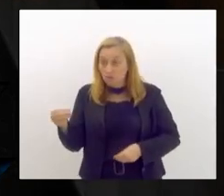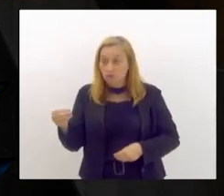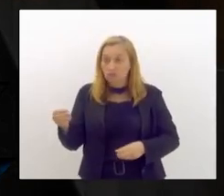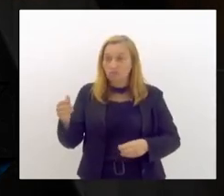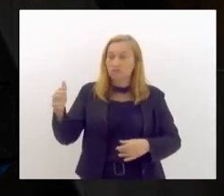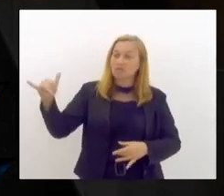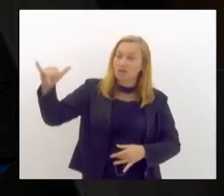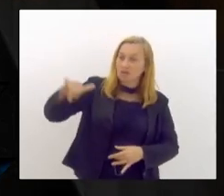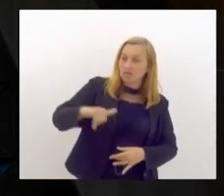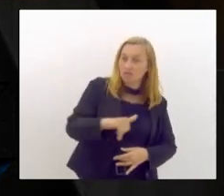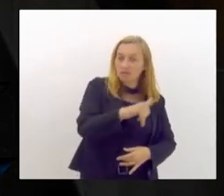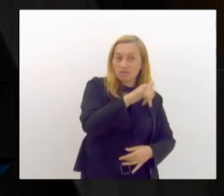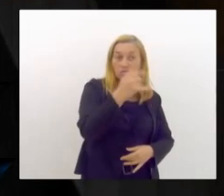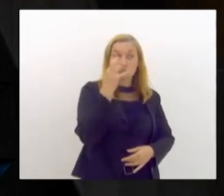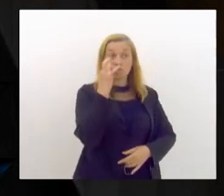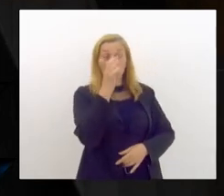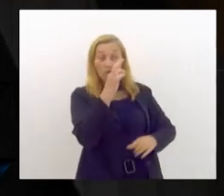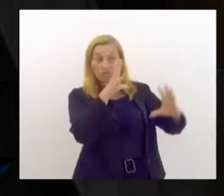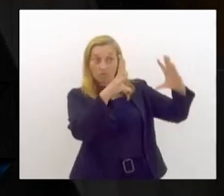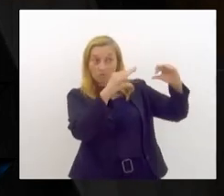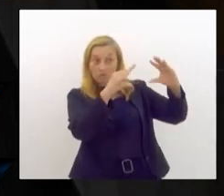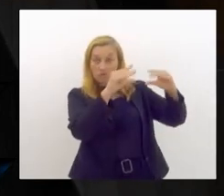aviões, quando ela ali está.